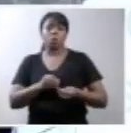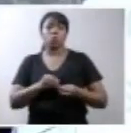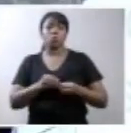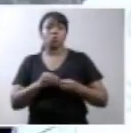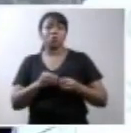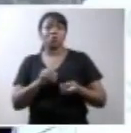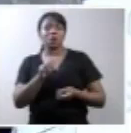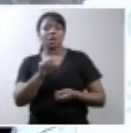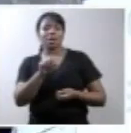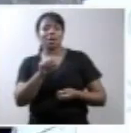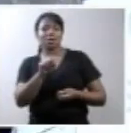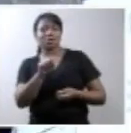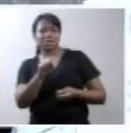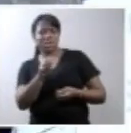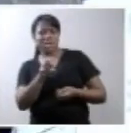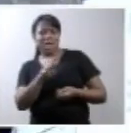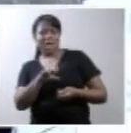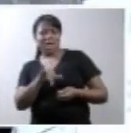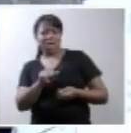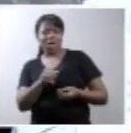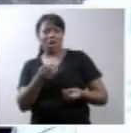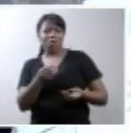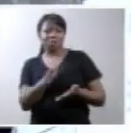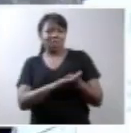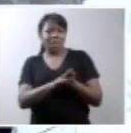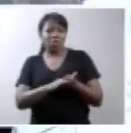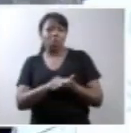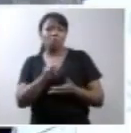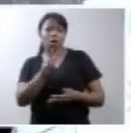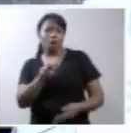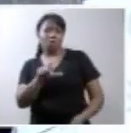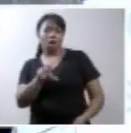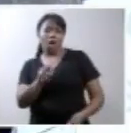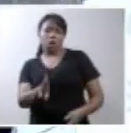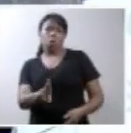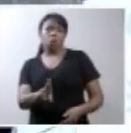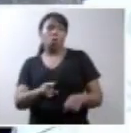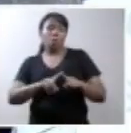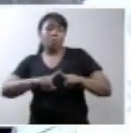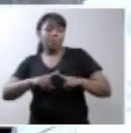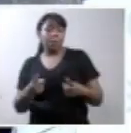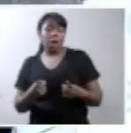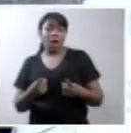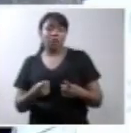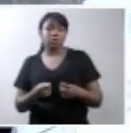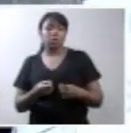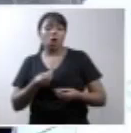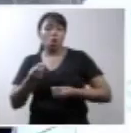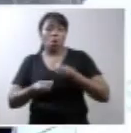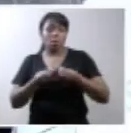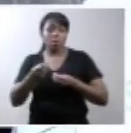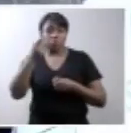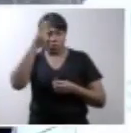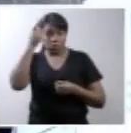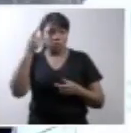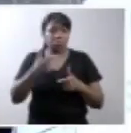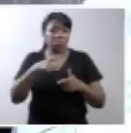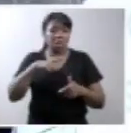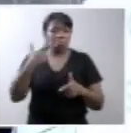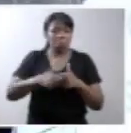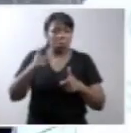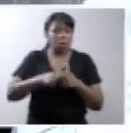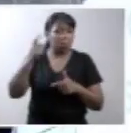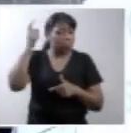seria uma coisa sem valor Portanto o eletrograma da criança porque querem constituir dizer que como não há